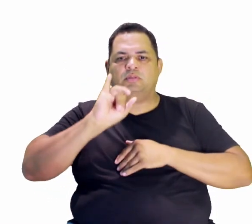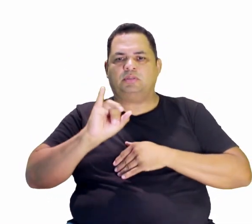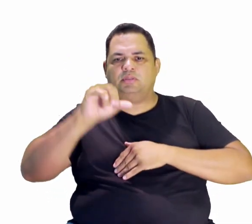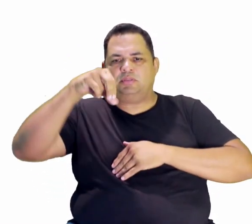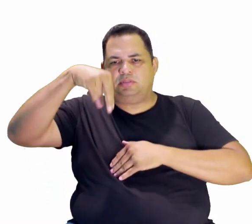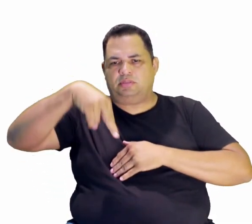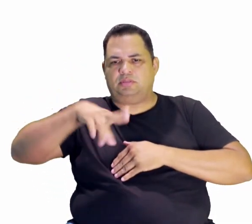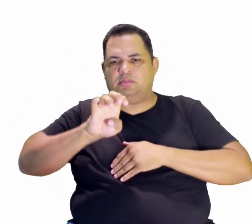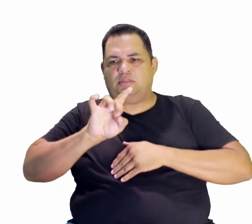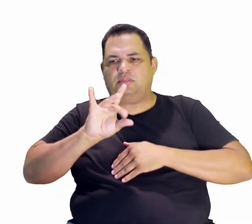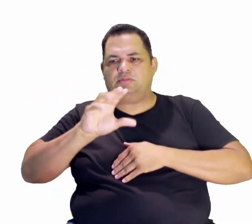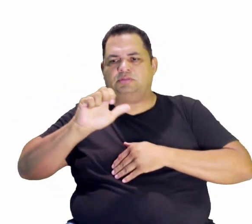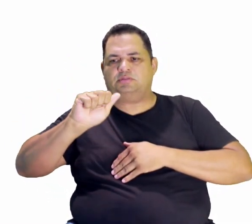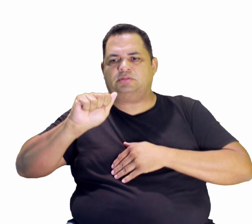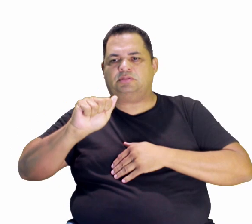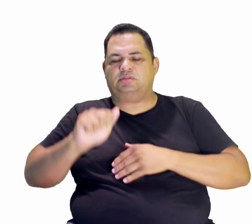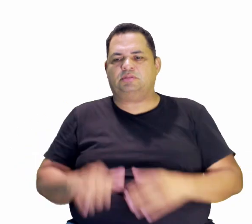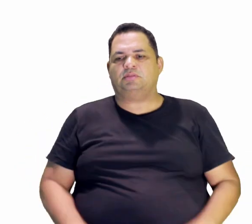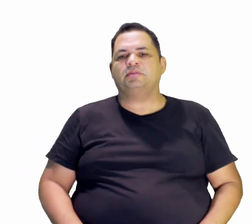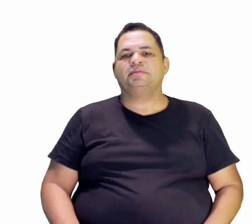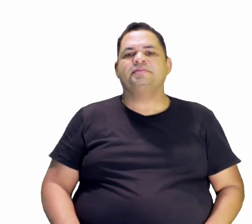de inércia, tá bom?